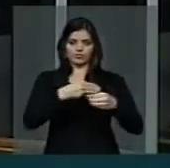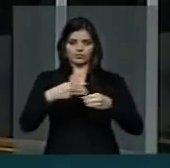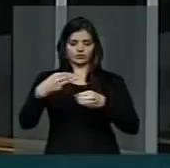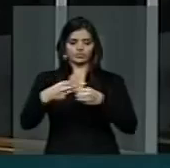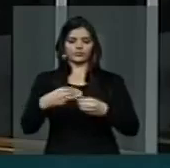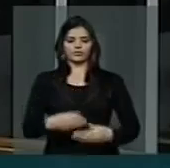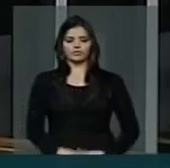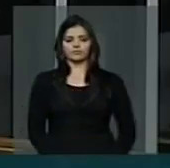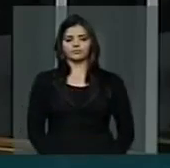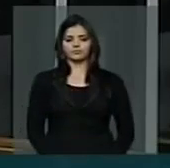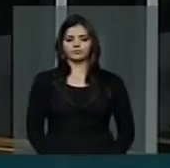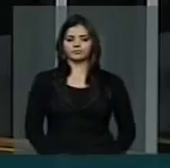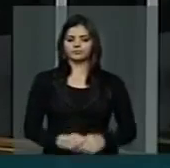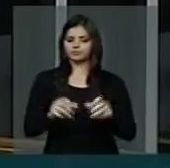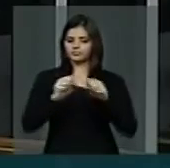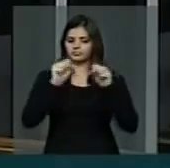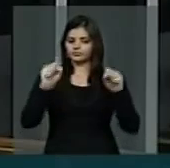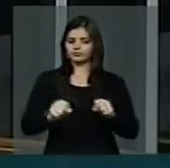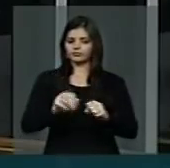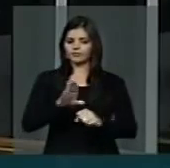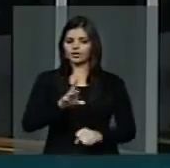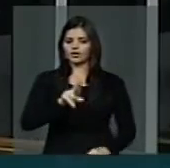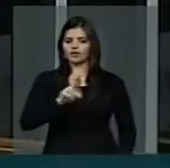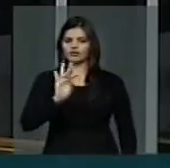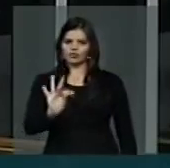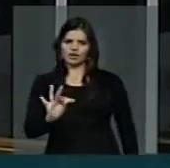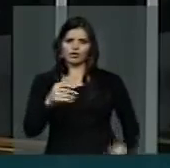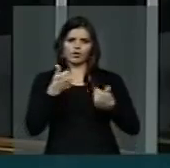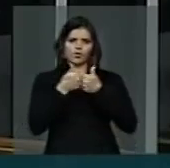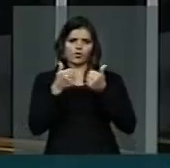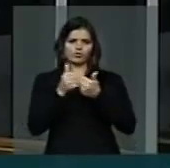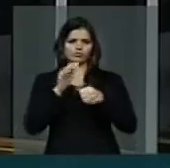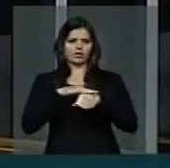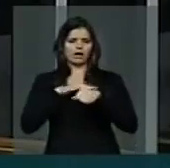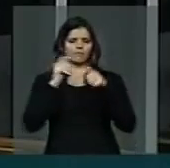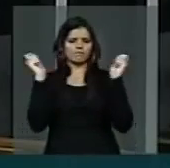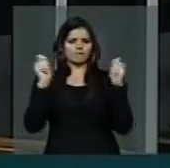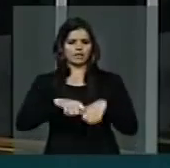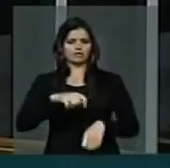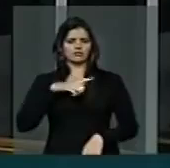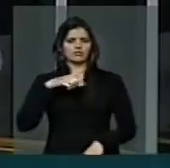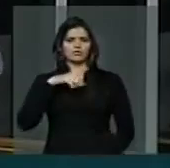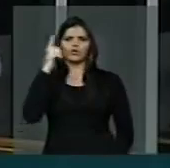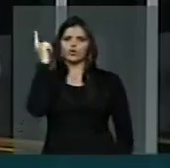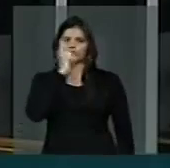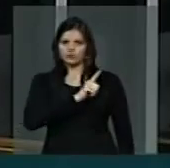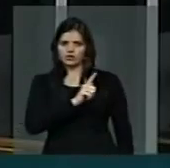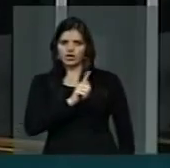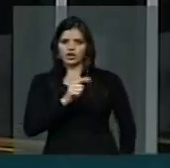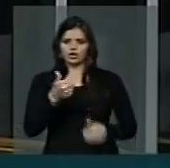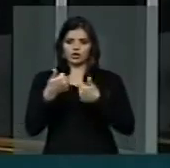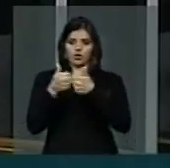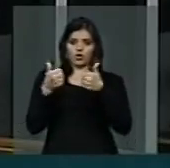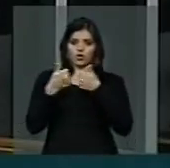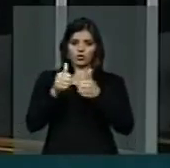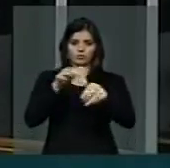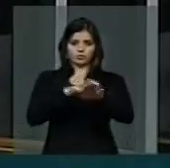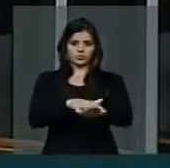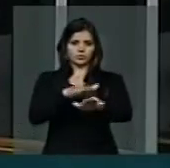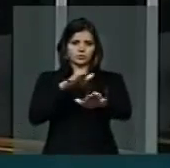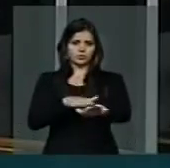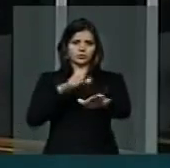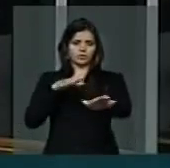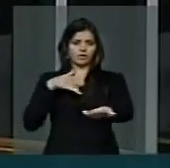municipais? O sistema BRT, ônibus de alta capacidade, consegue realmente tirar ônibus dos